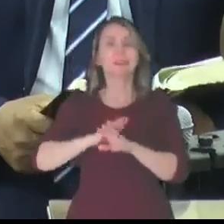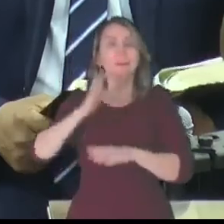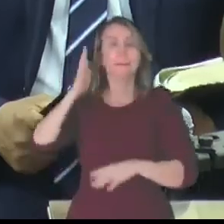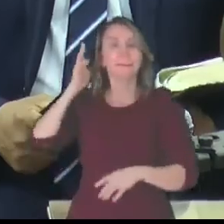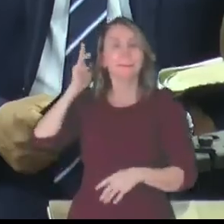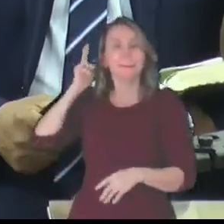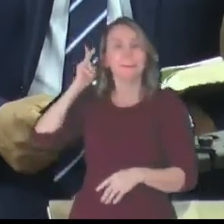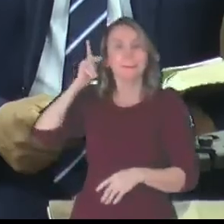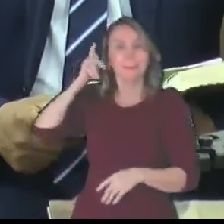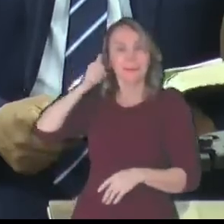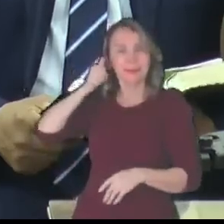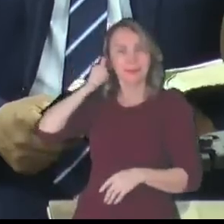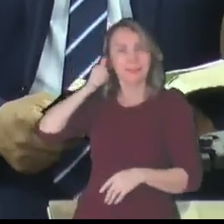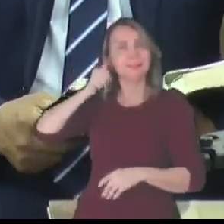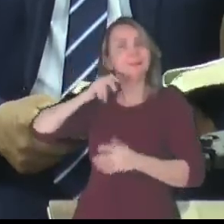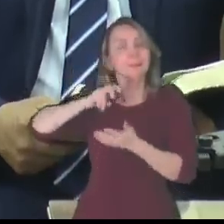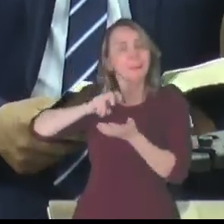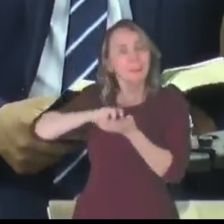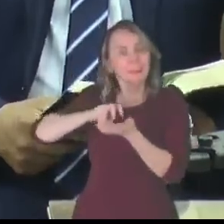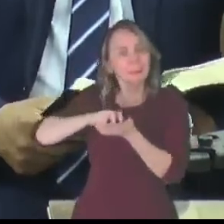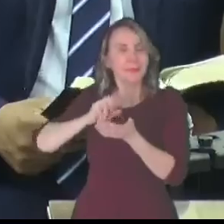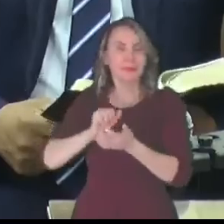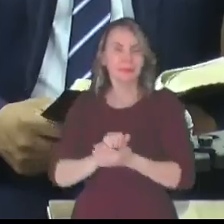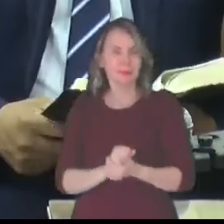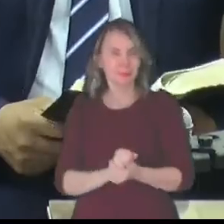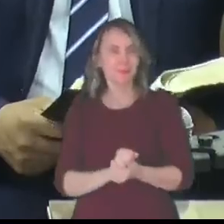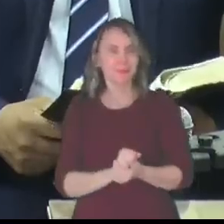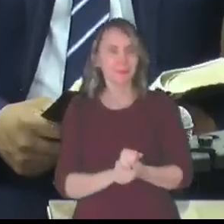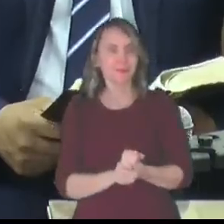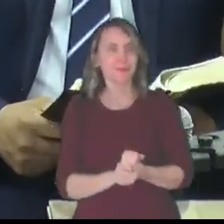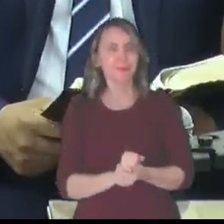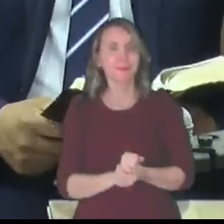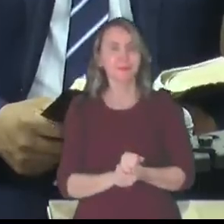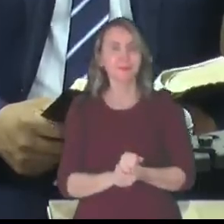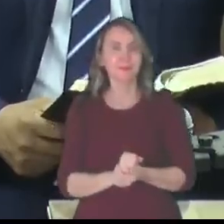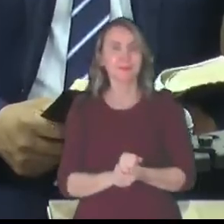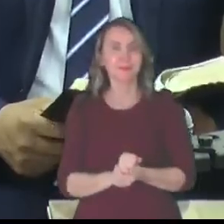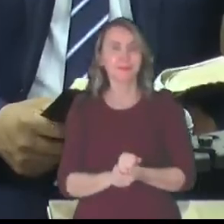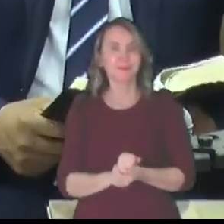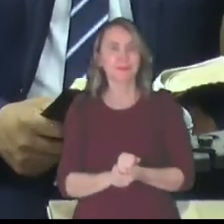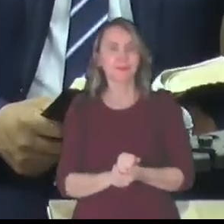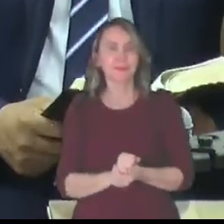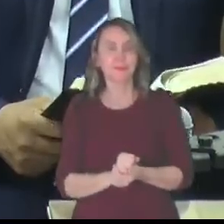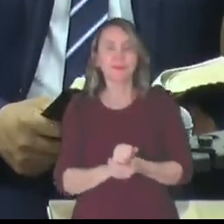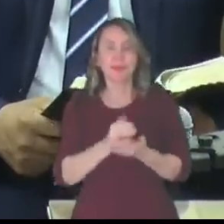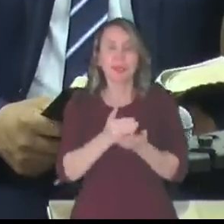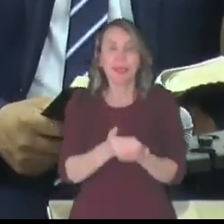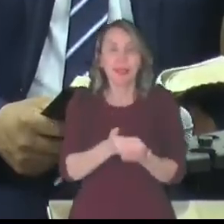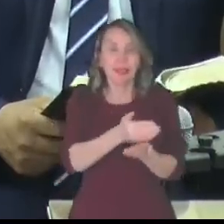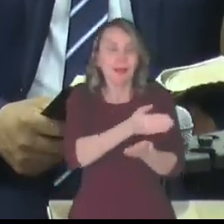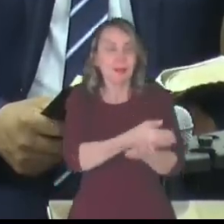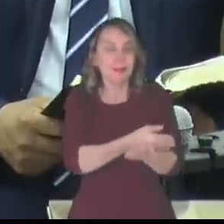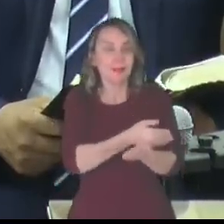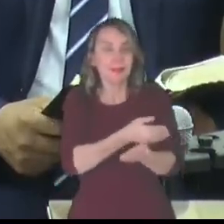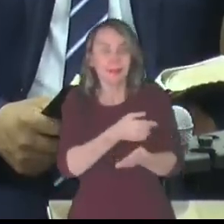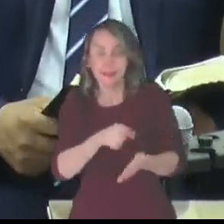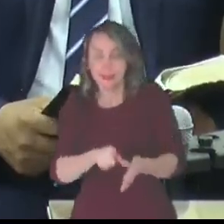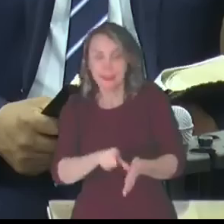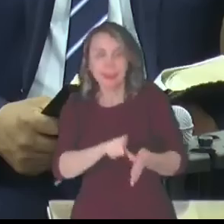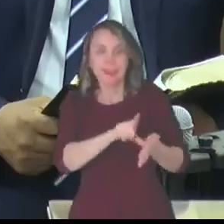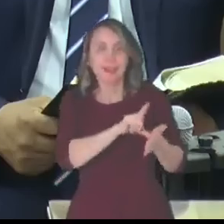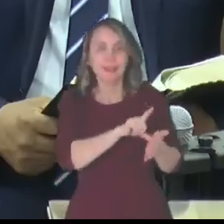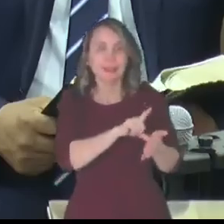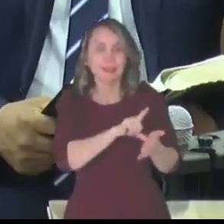pela manhã pela manhã antes eu achei bonito essa versão antes